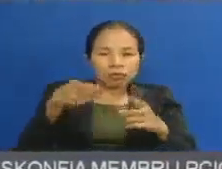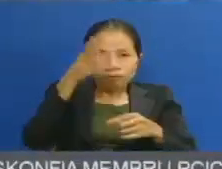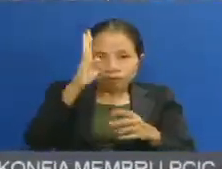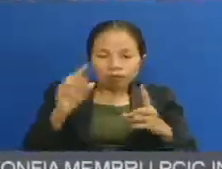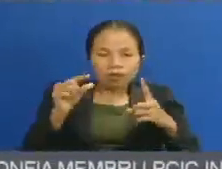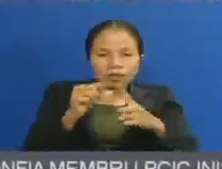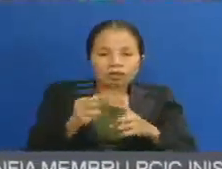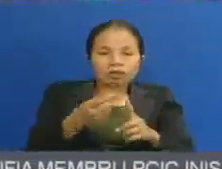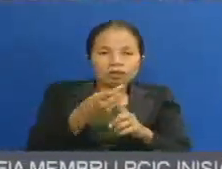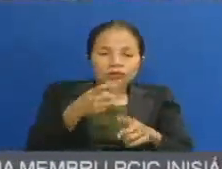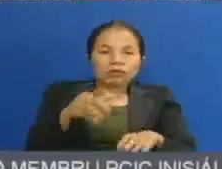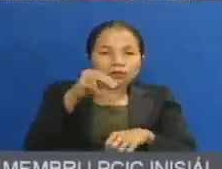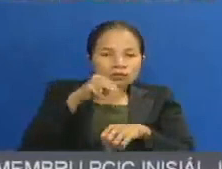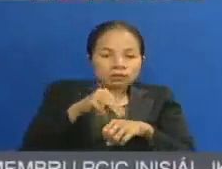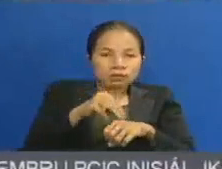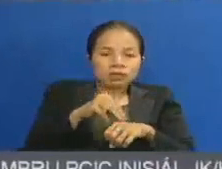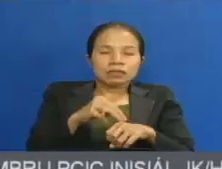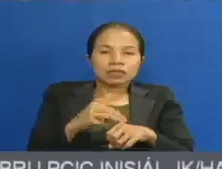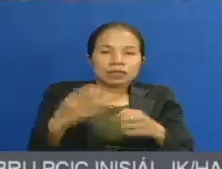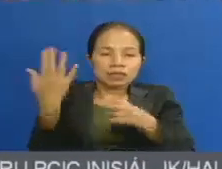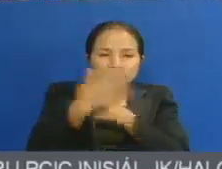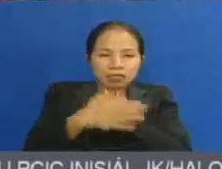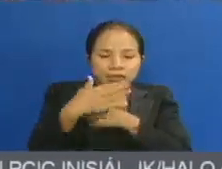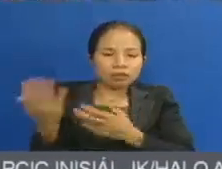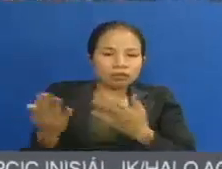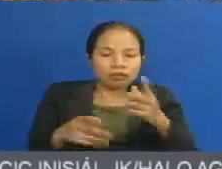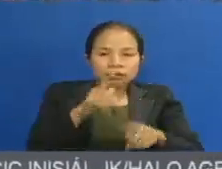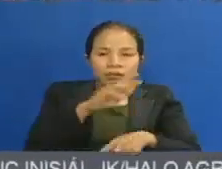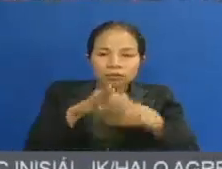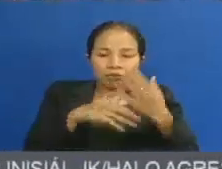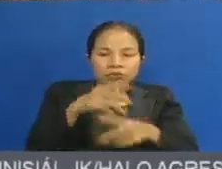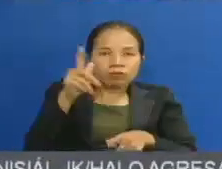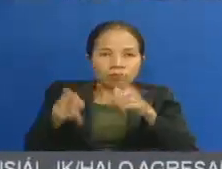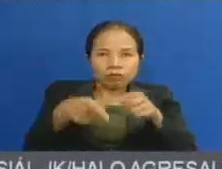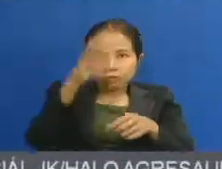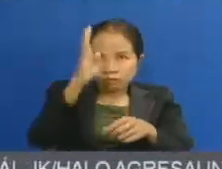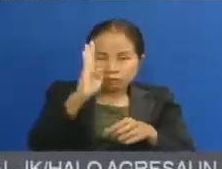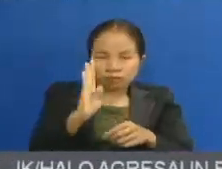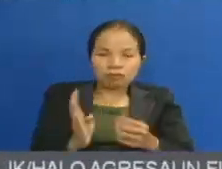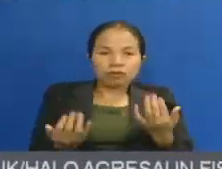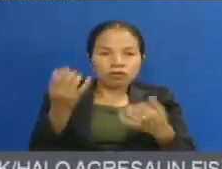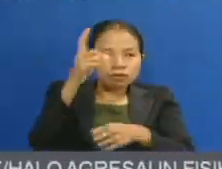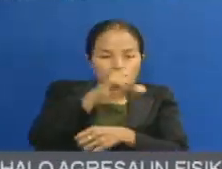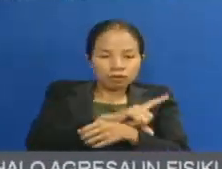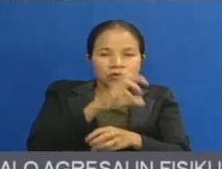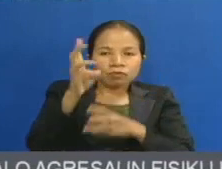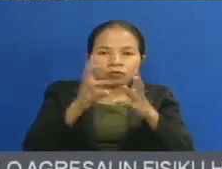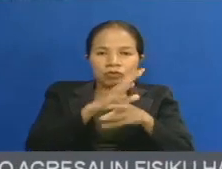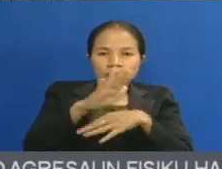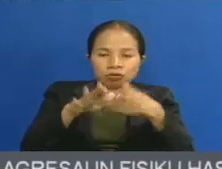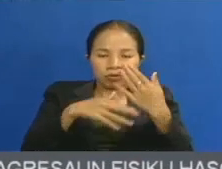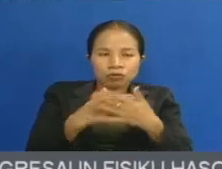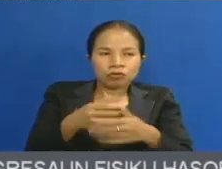Rússi, mistério e encarnação na belori humanidade tomak sai povo maromak nian. Loron mundo tomak, igreja